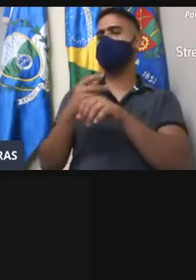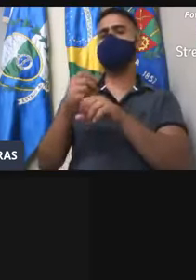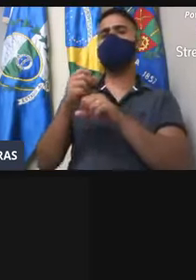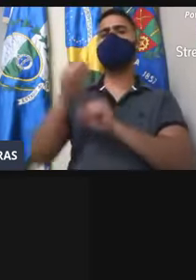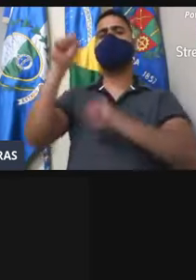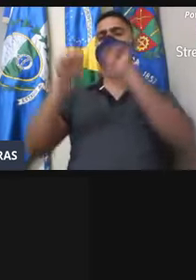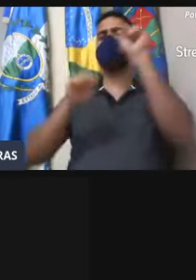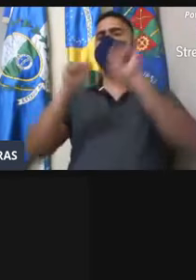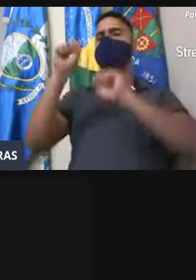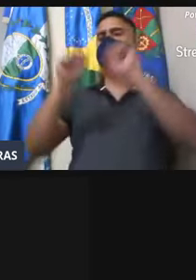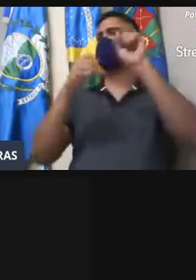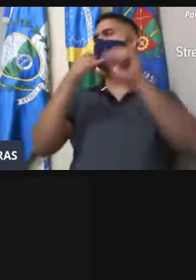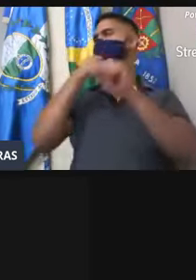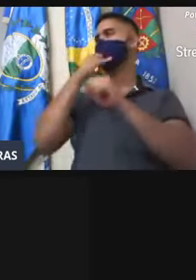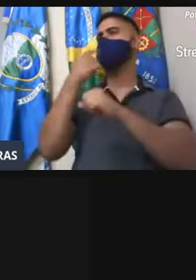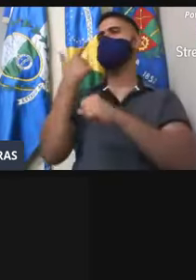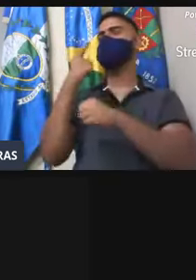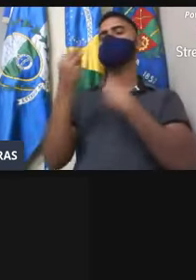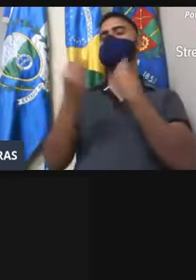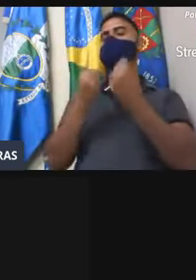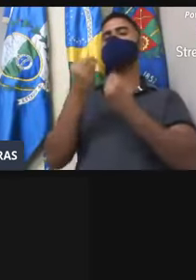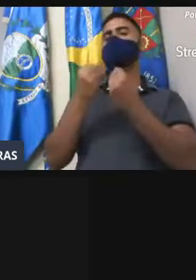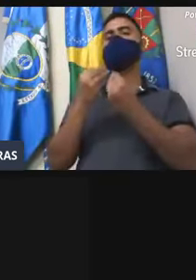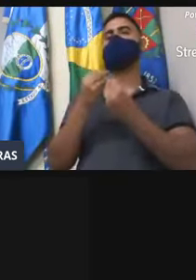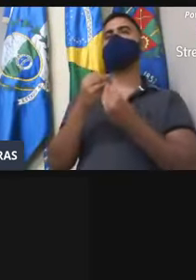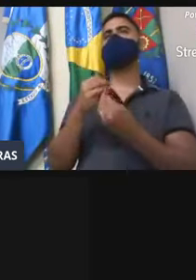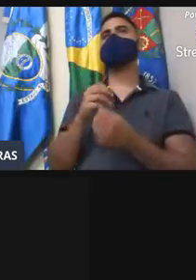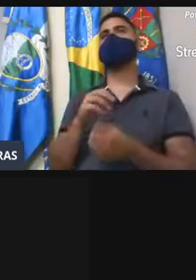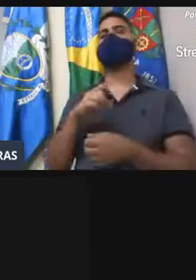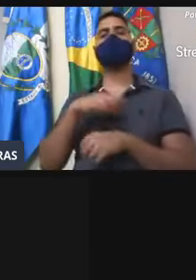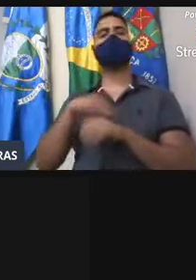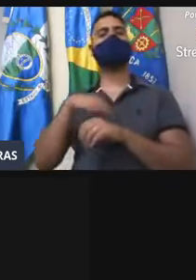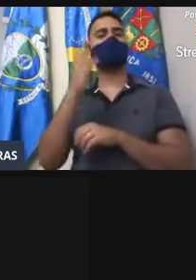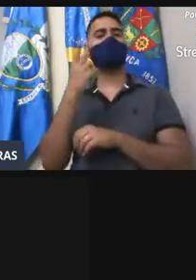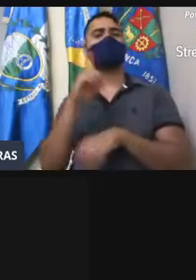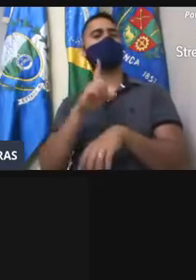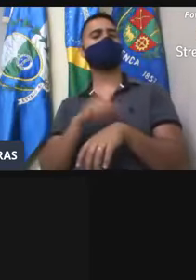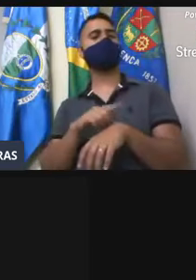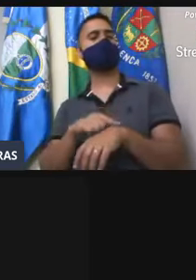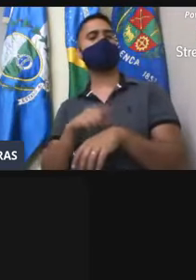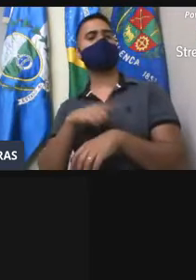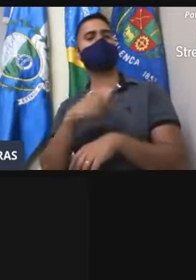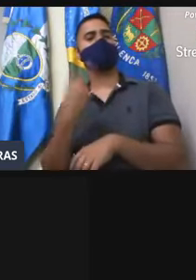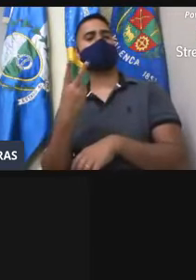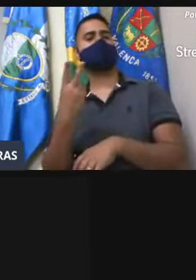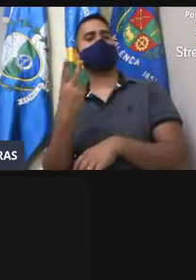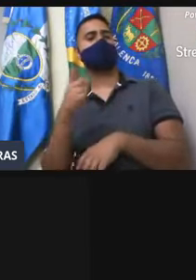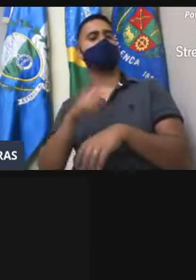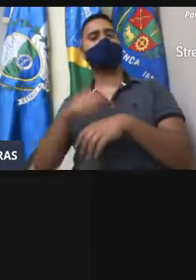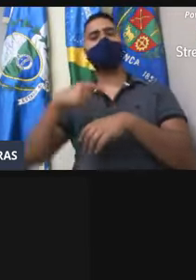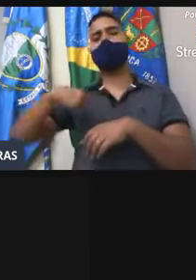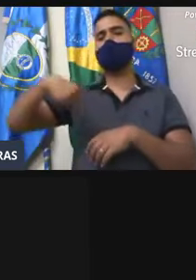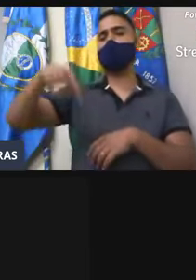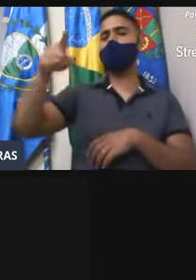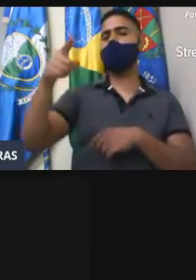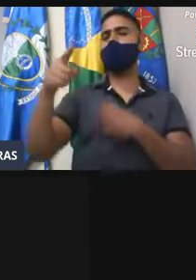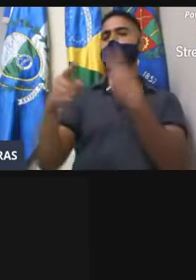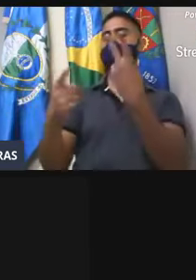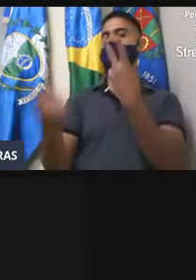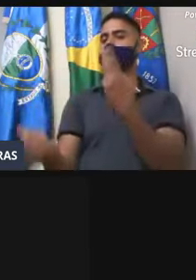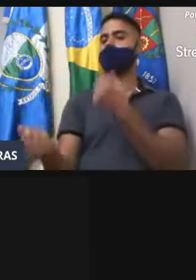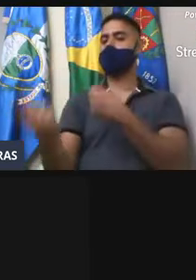não tem como colocar mais horários, são 2 horários para ir, 2 horários para